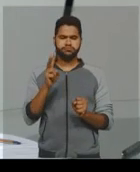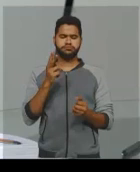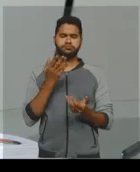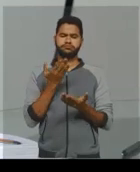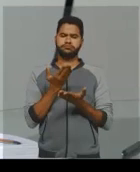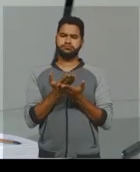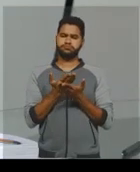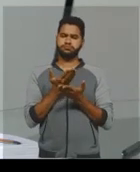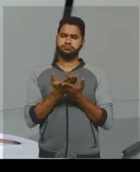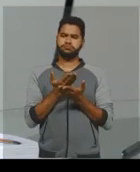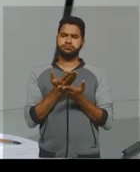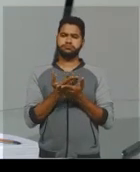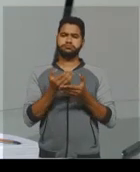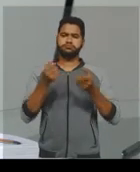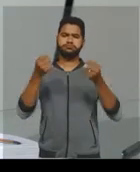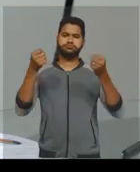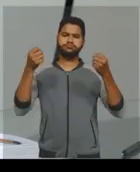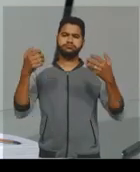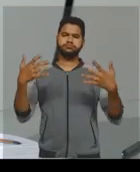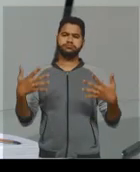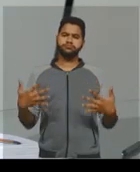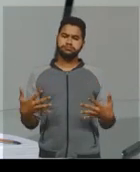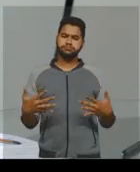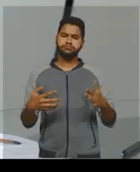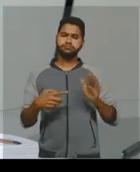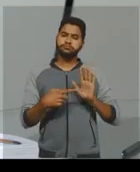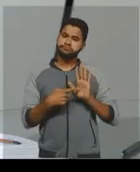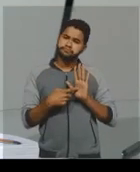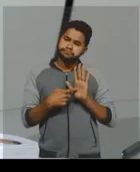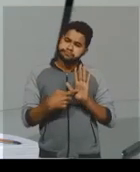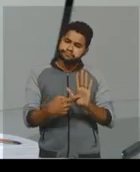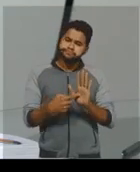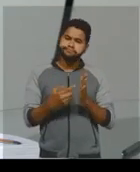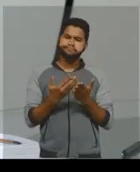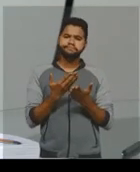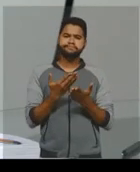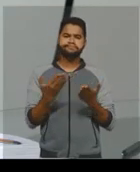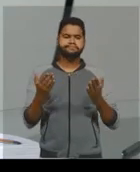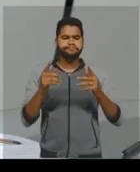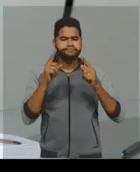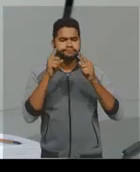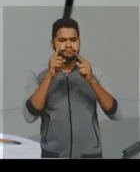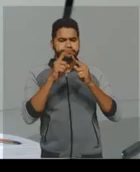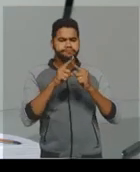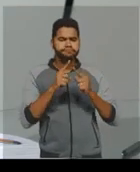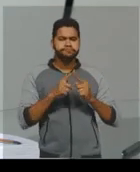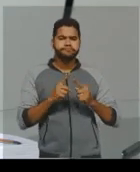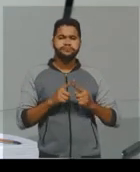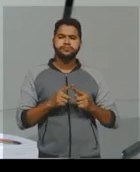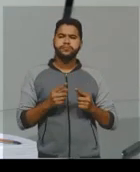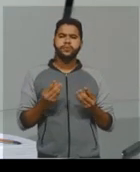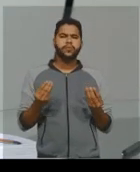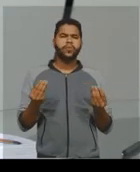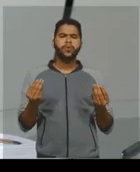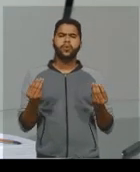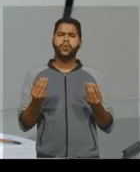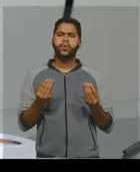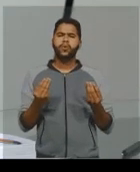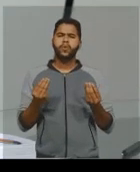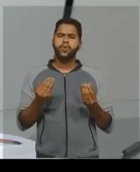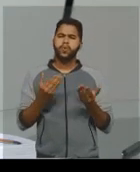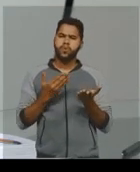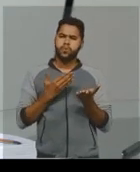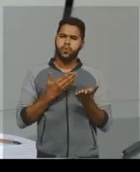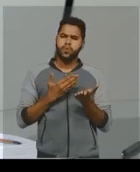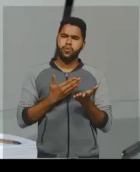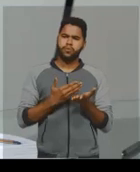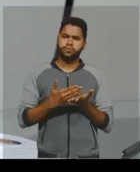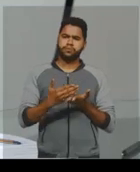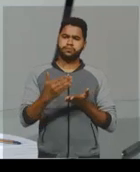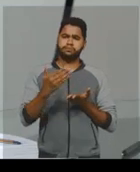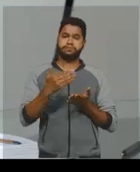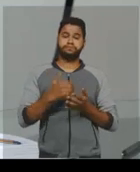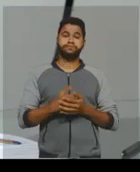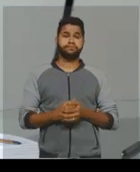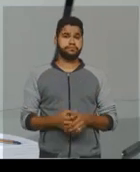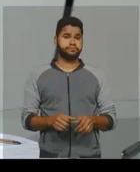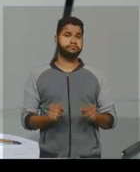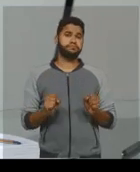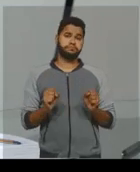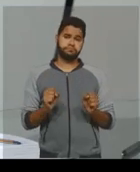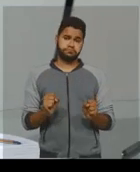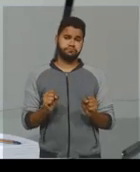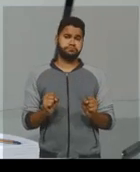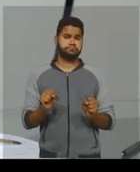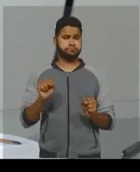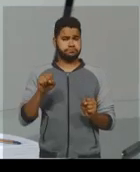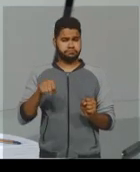aula falando sobre, mostrando para você técnicas de como fazer uma introdução. E você pode